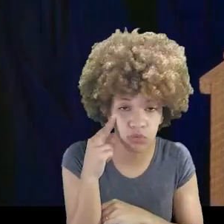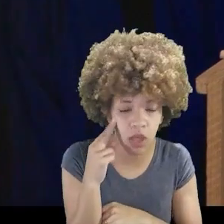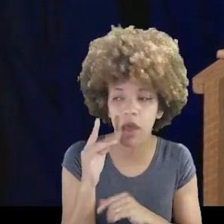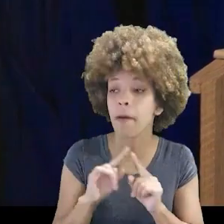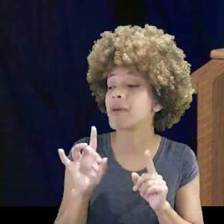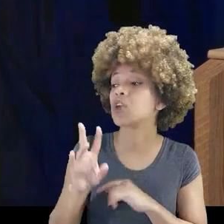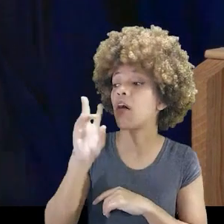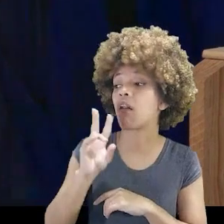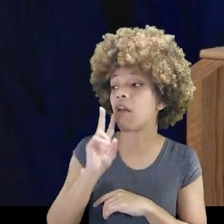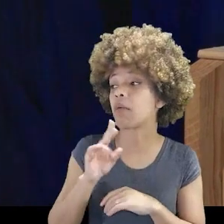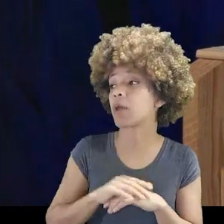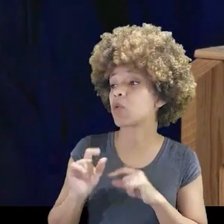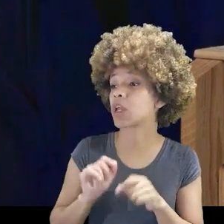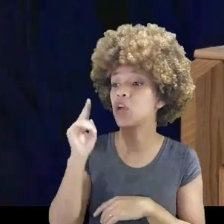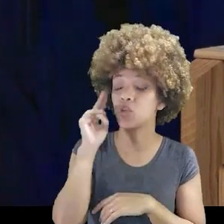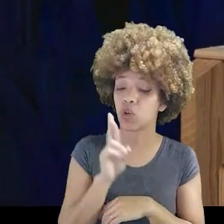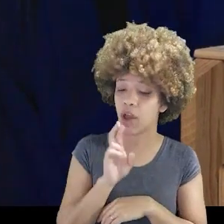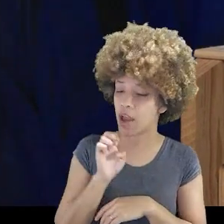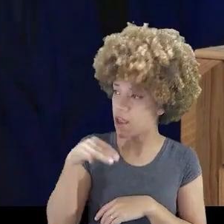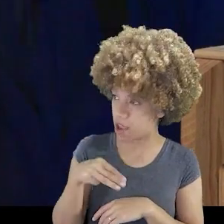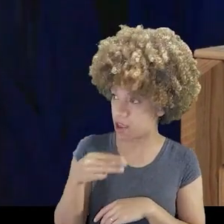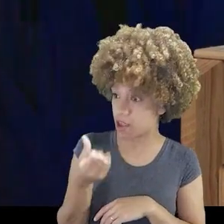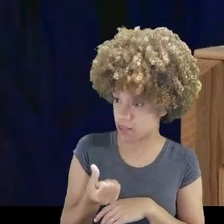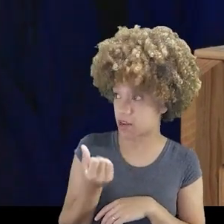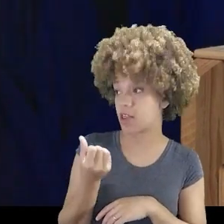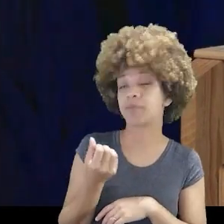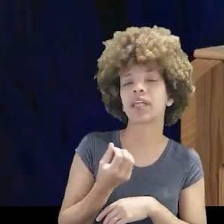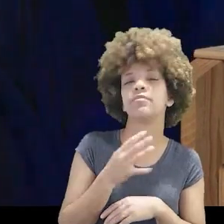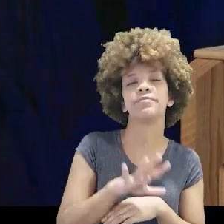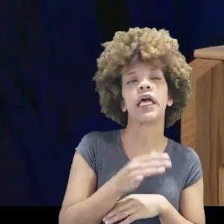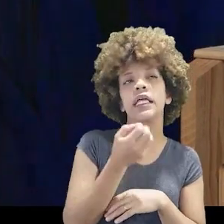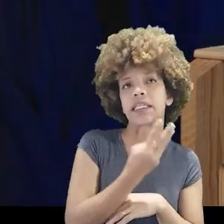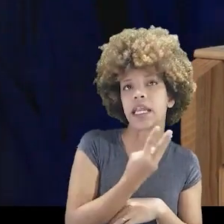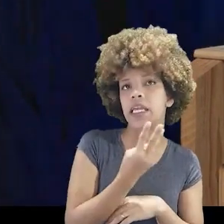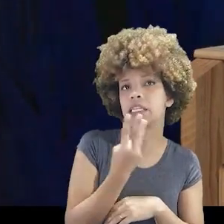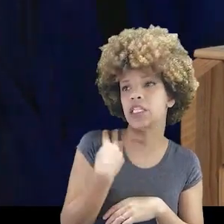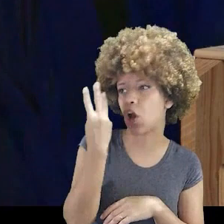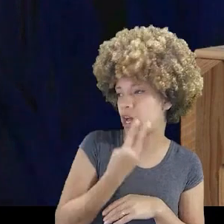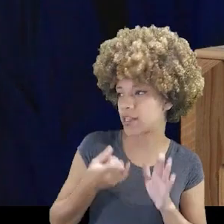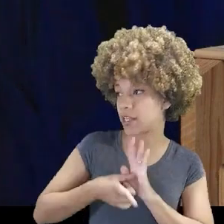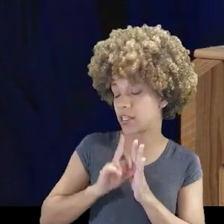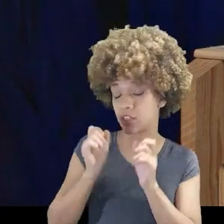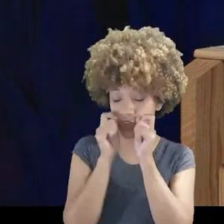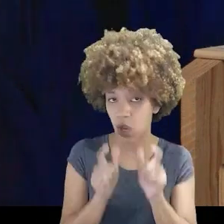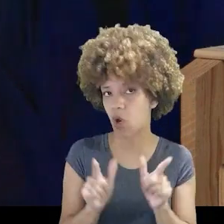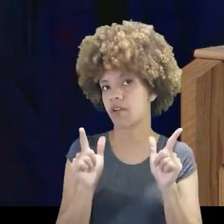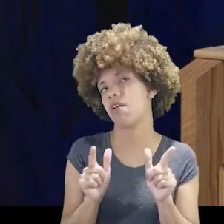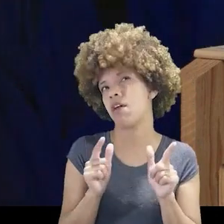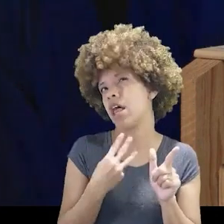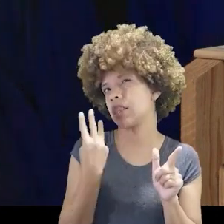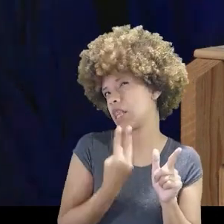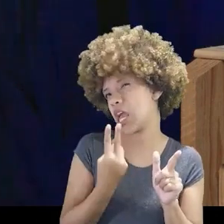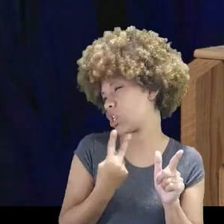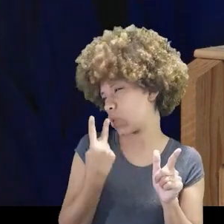Mas você só lembra o sonho de chamar sonho ren 36 horas três horas nos de acordar caixão em três ou